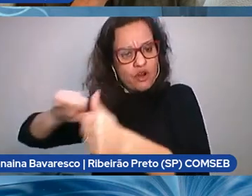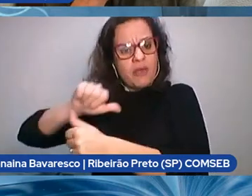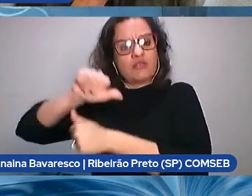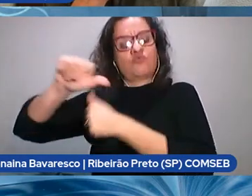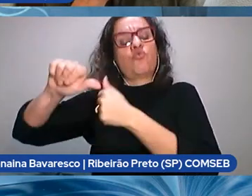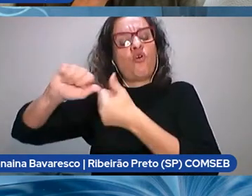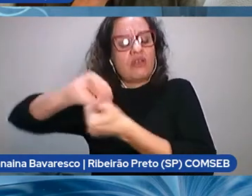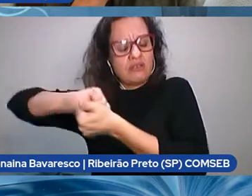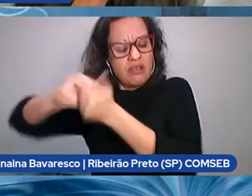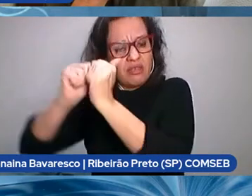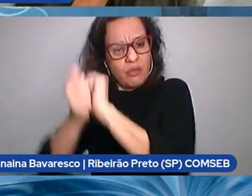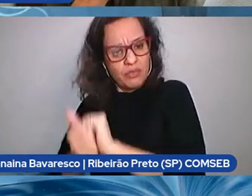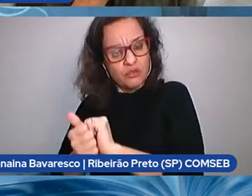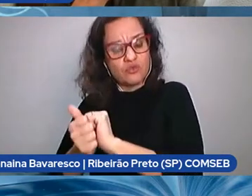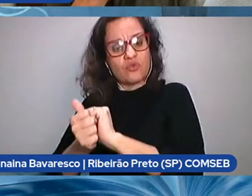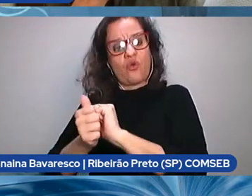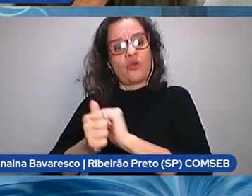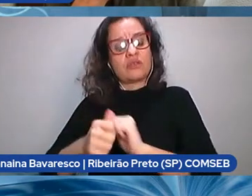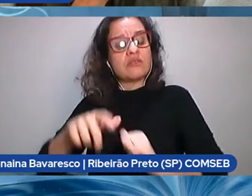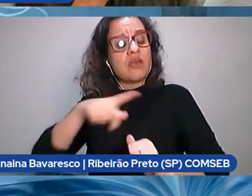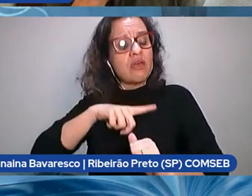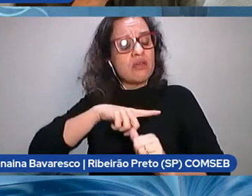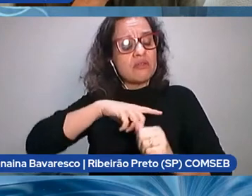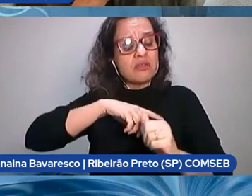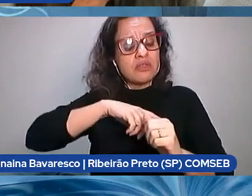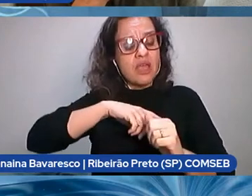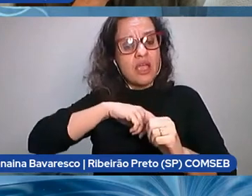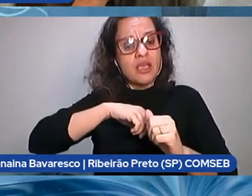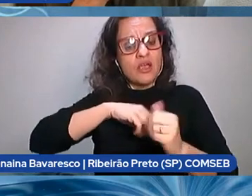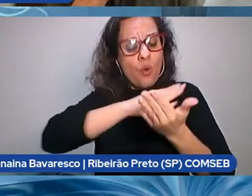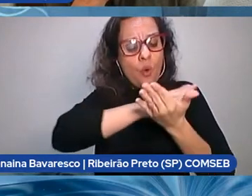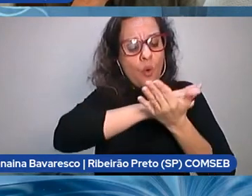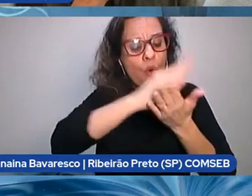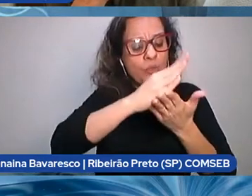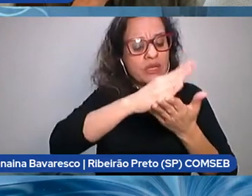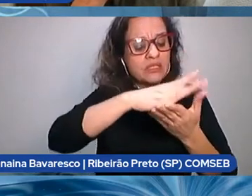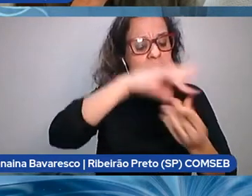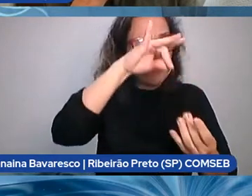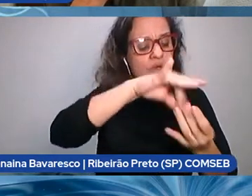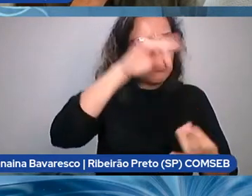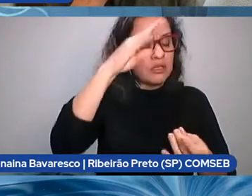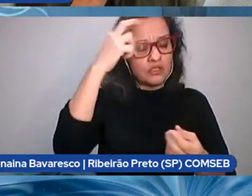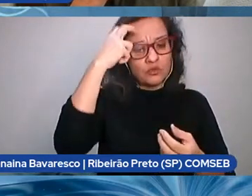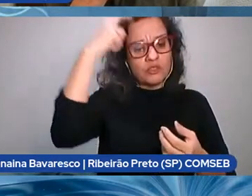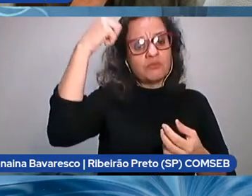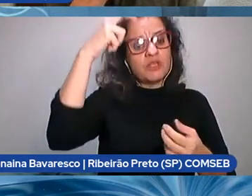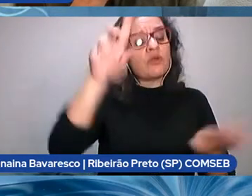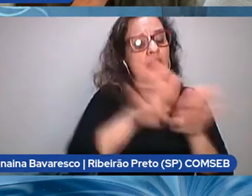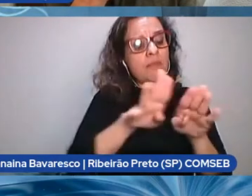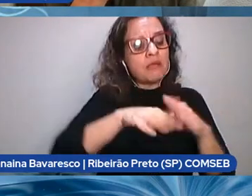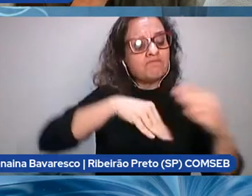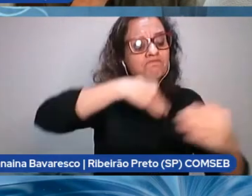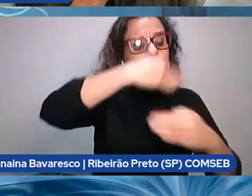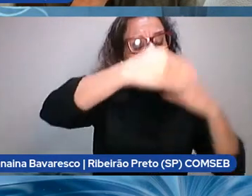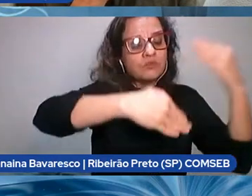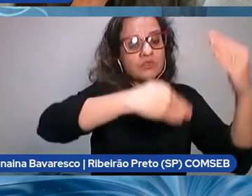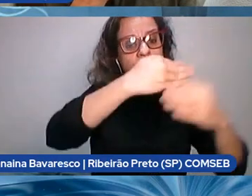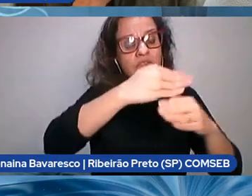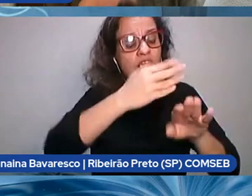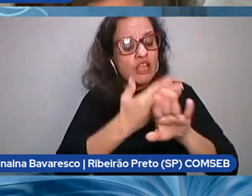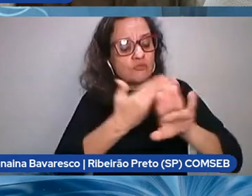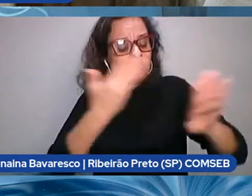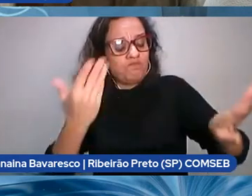enfim. E tem um princípio inteligente, que é o espírito, que vai também se desenvolver. Então, são coisas